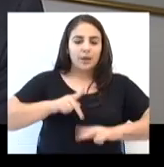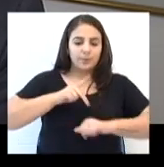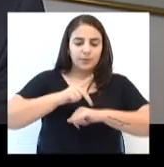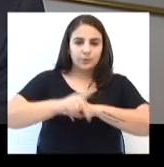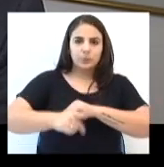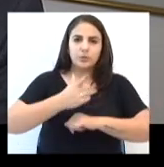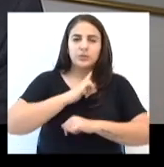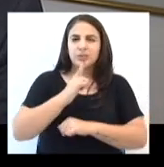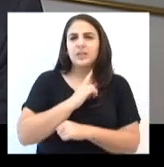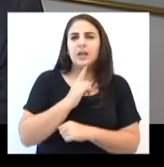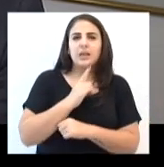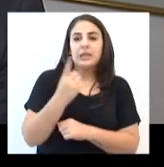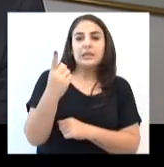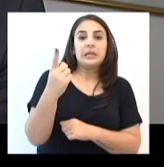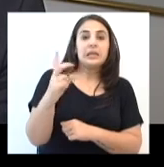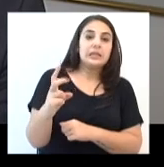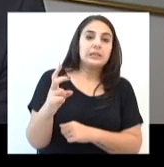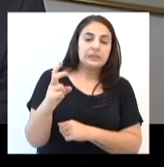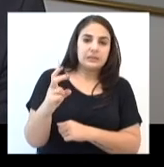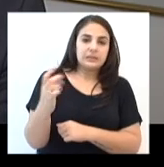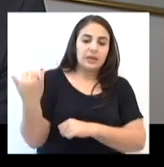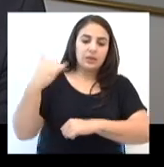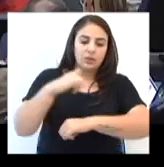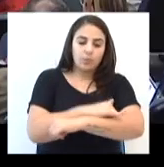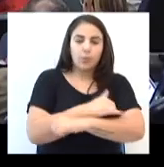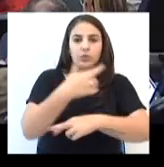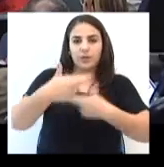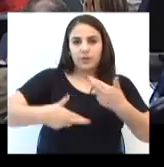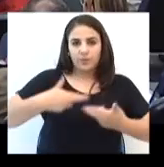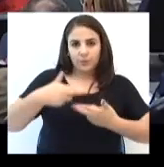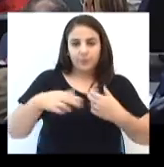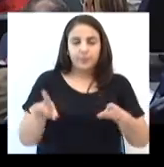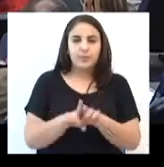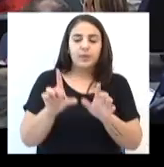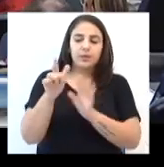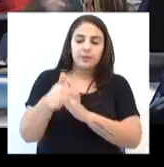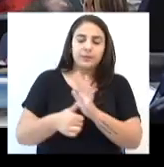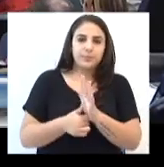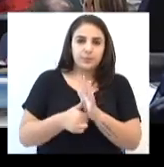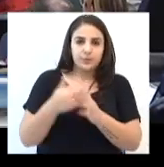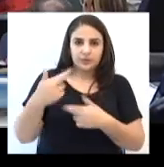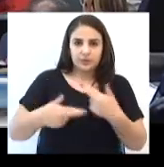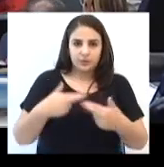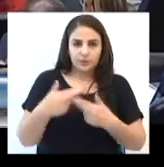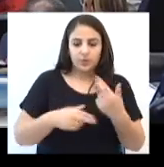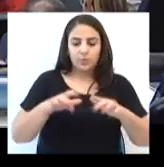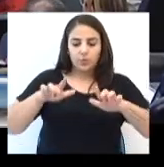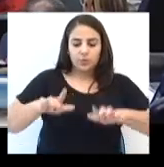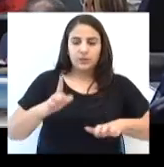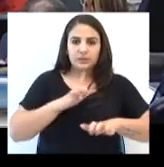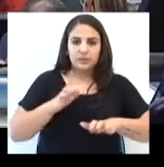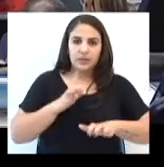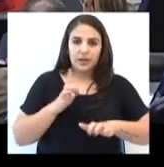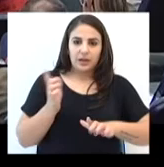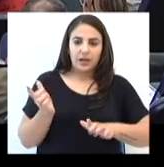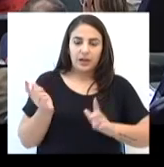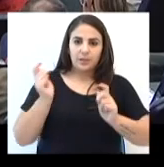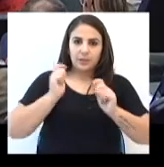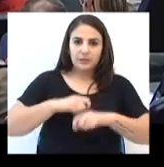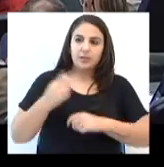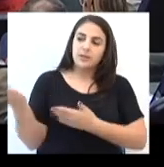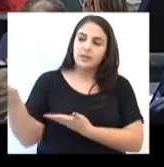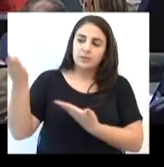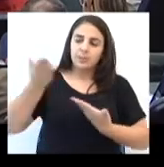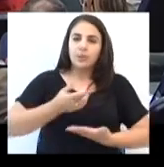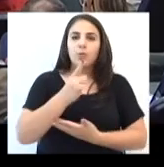15 aeroportos no estado com essa ampliação. Após a obra, o local terá capacidade de receber 1 milhão